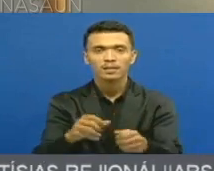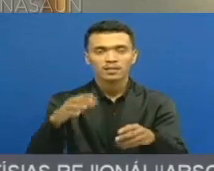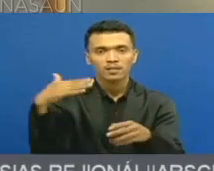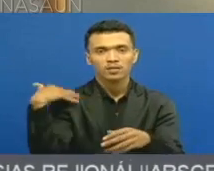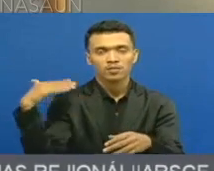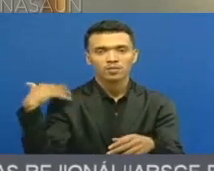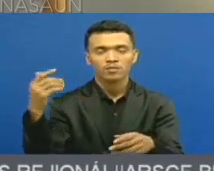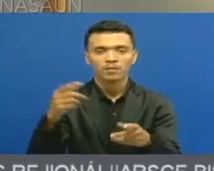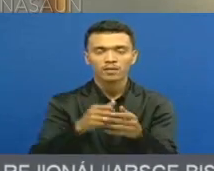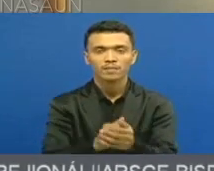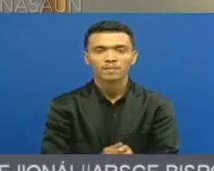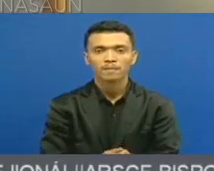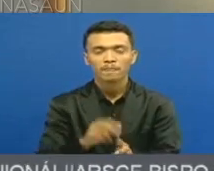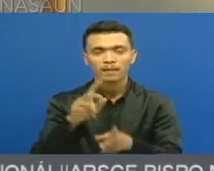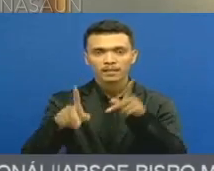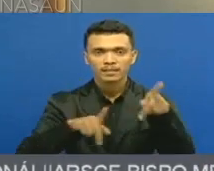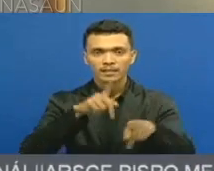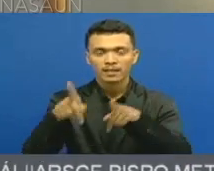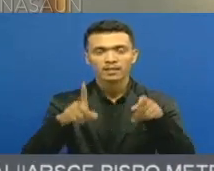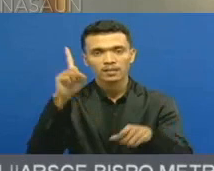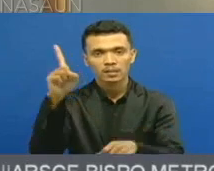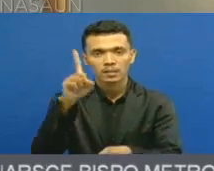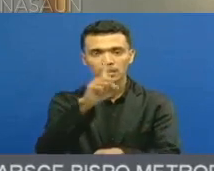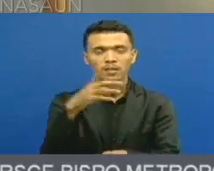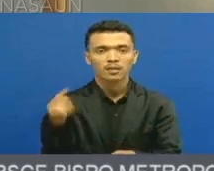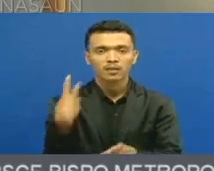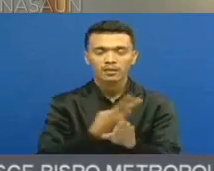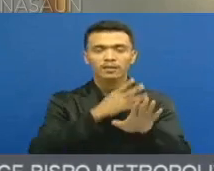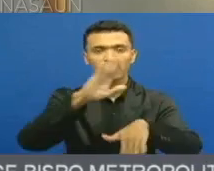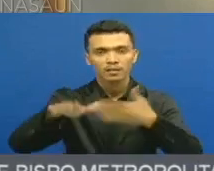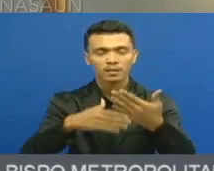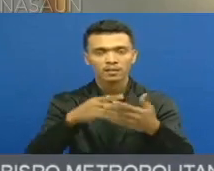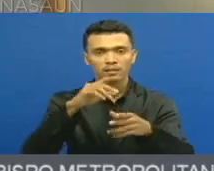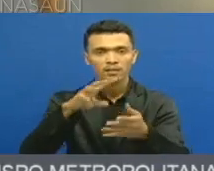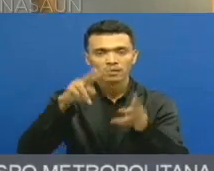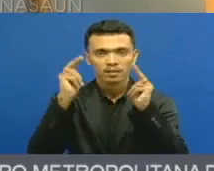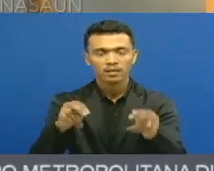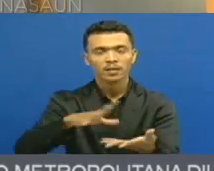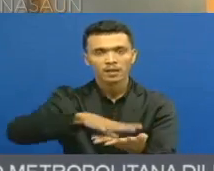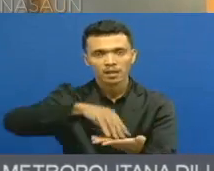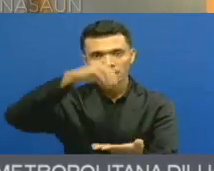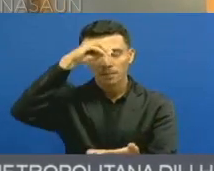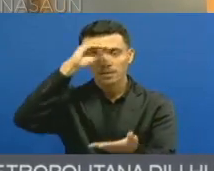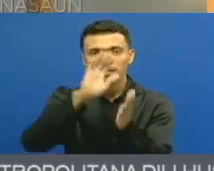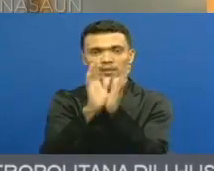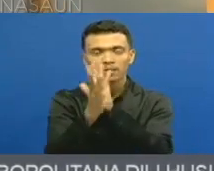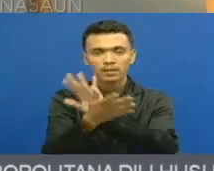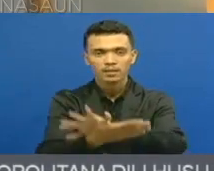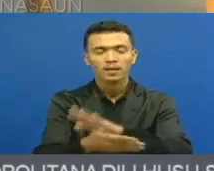Juventude Kirikoli, Sarani Ideida, e te tem que aprender sai instrumento